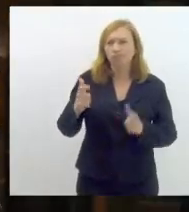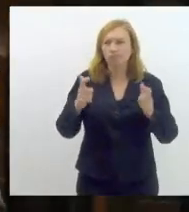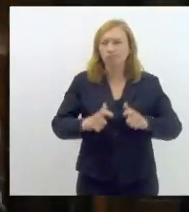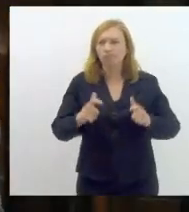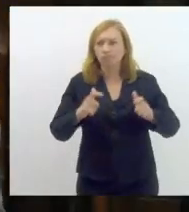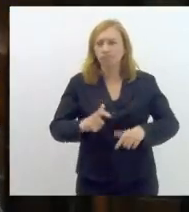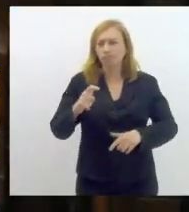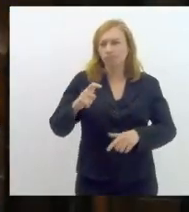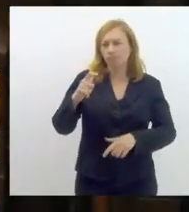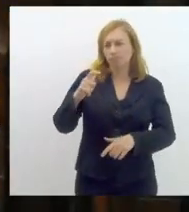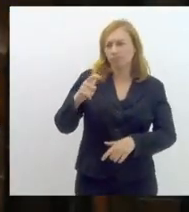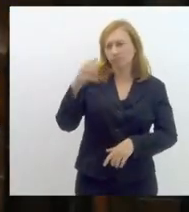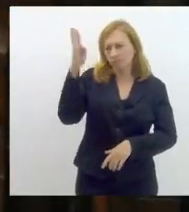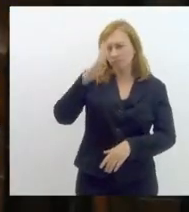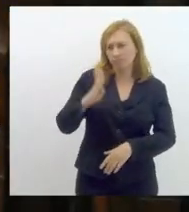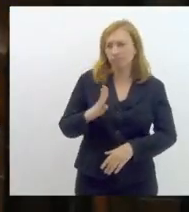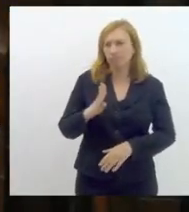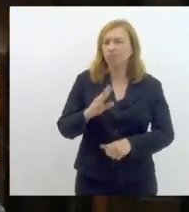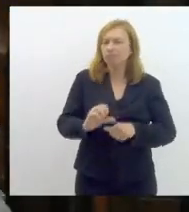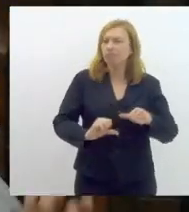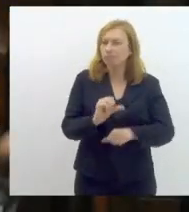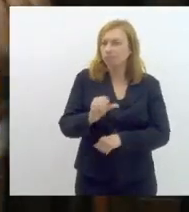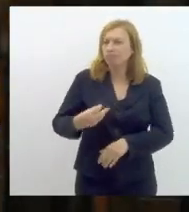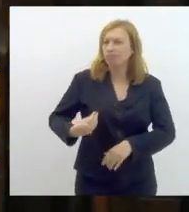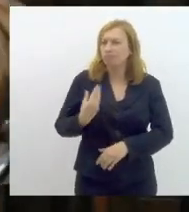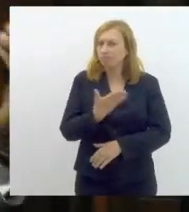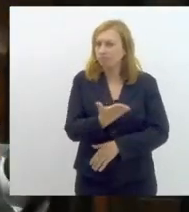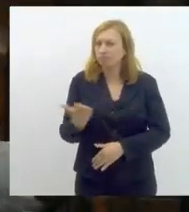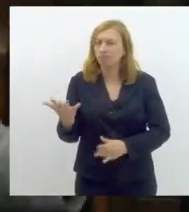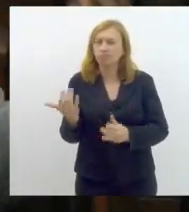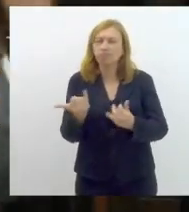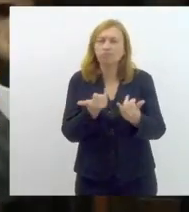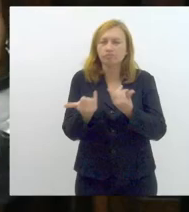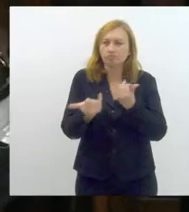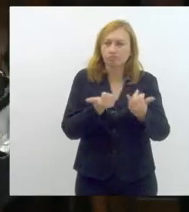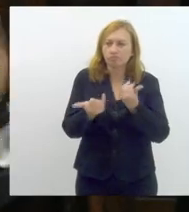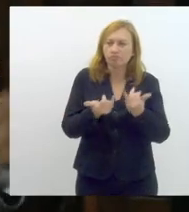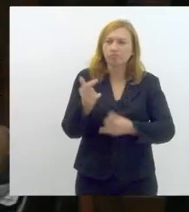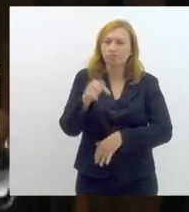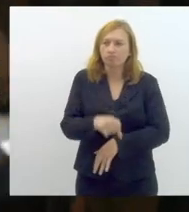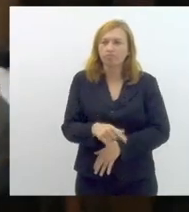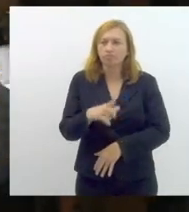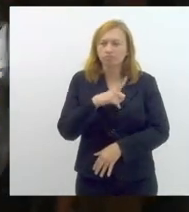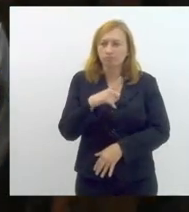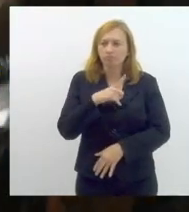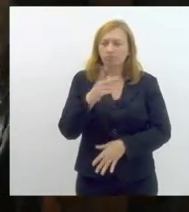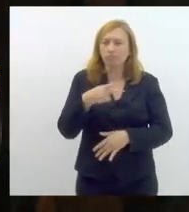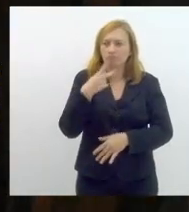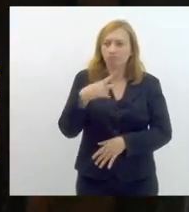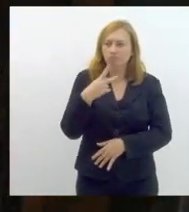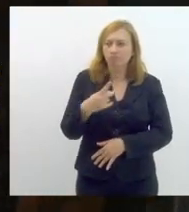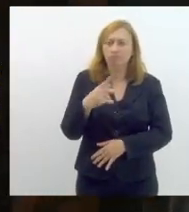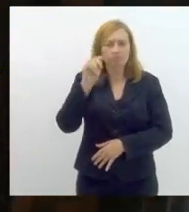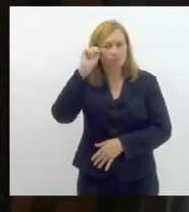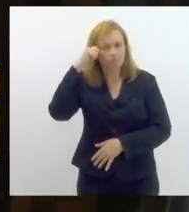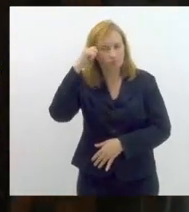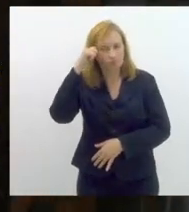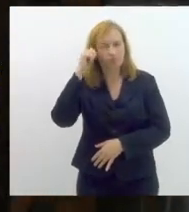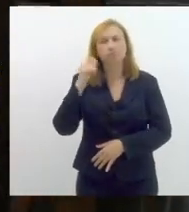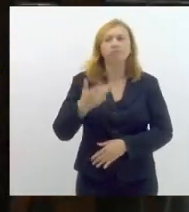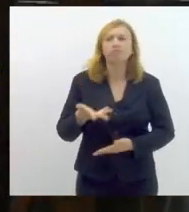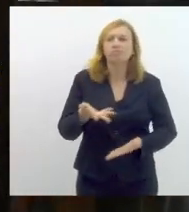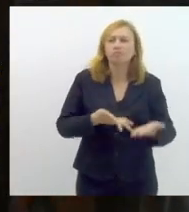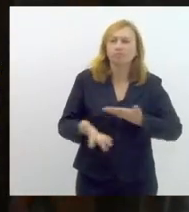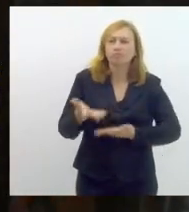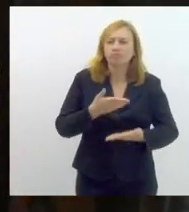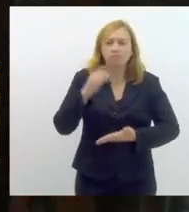certeza vai mudar a vida de vocês, porque as informações que aqui contém, falando do negro, a participação